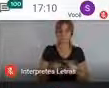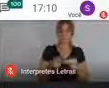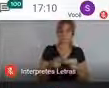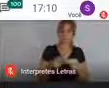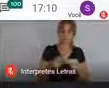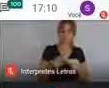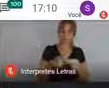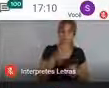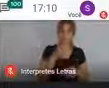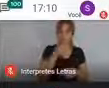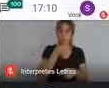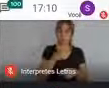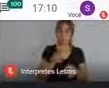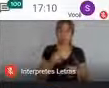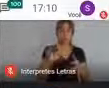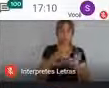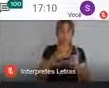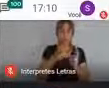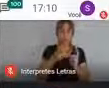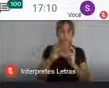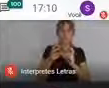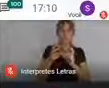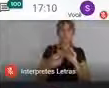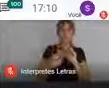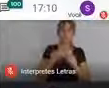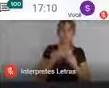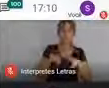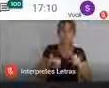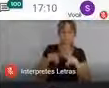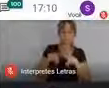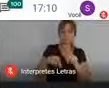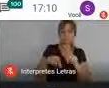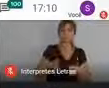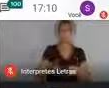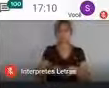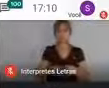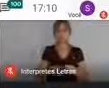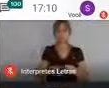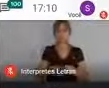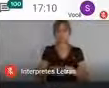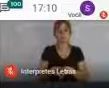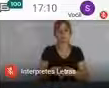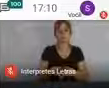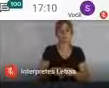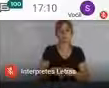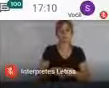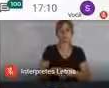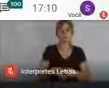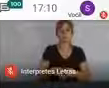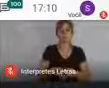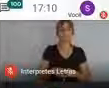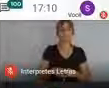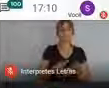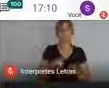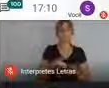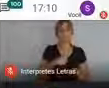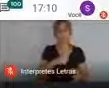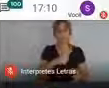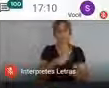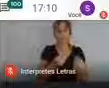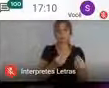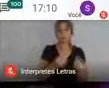Aí a gente vê a variação diagenérica ou diagenérica, né, que está mais presente na fala dos homens e das mulheres. a